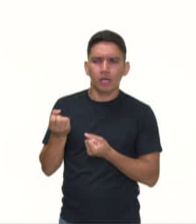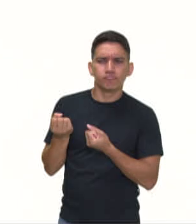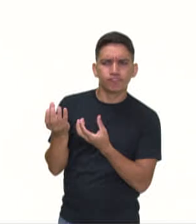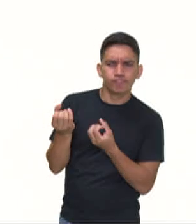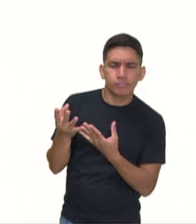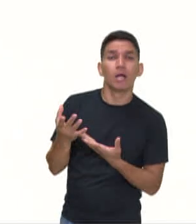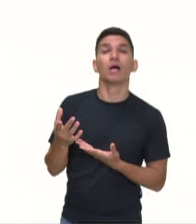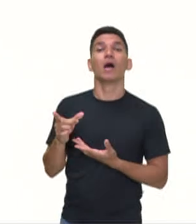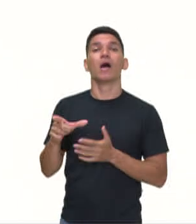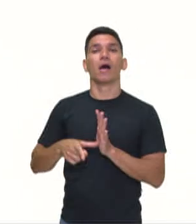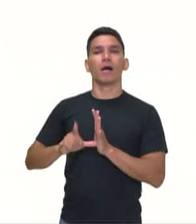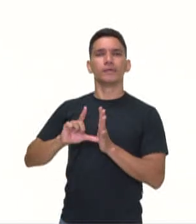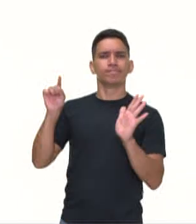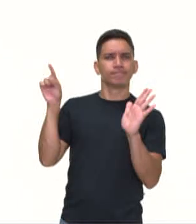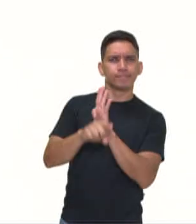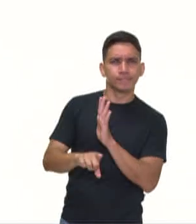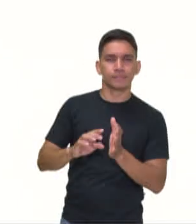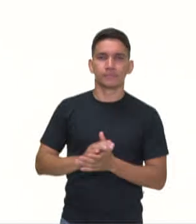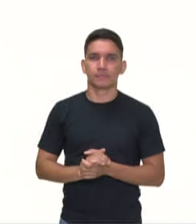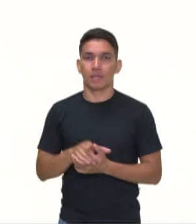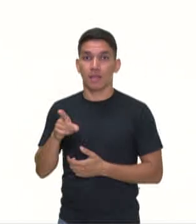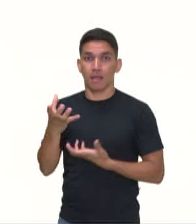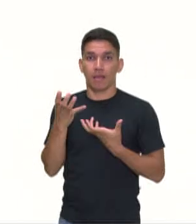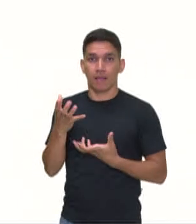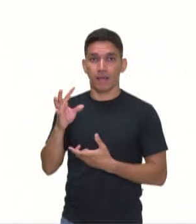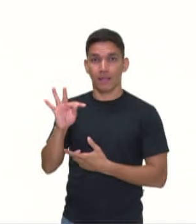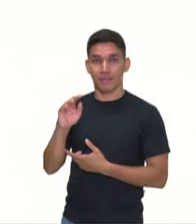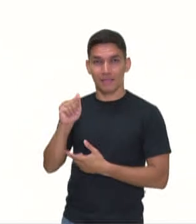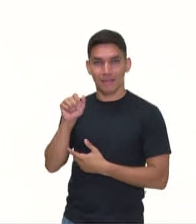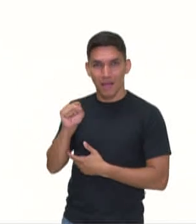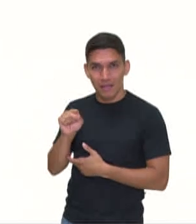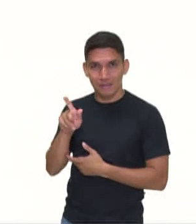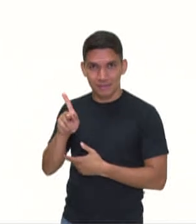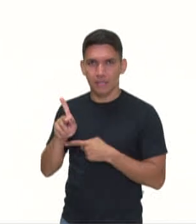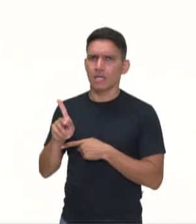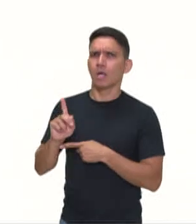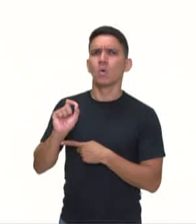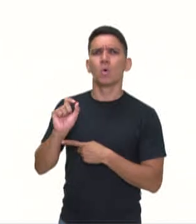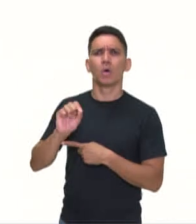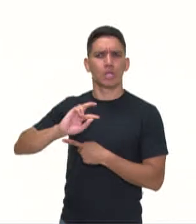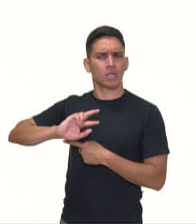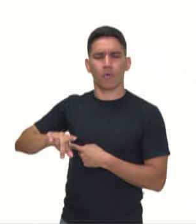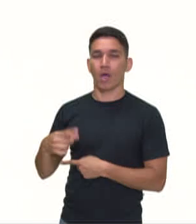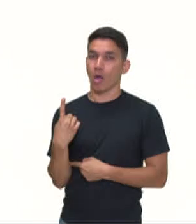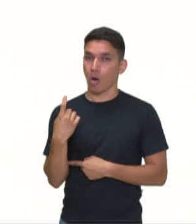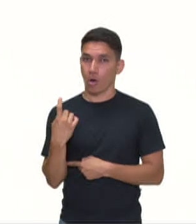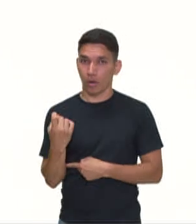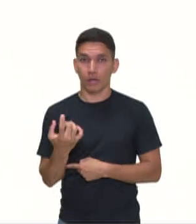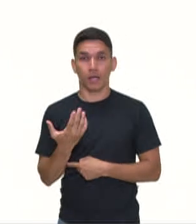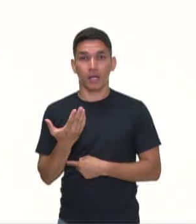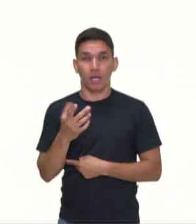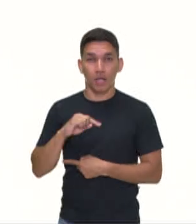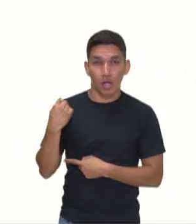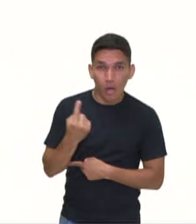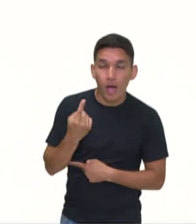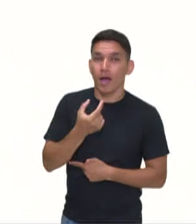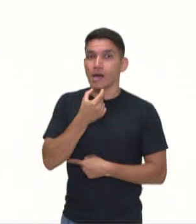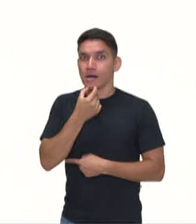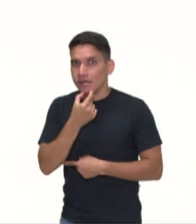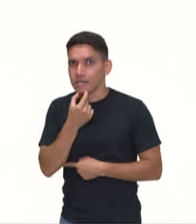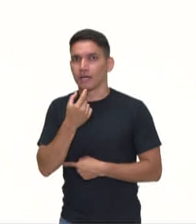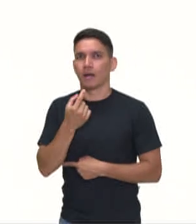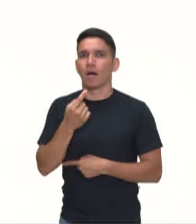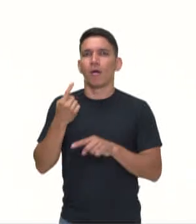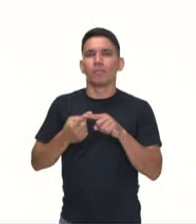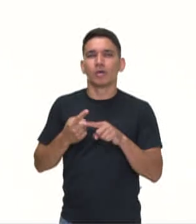to. They want a test that will measure not only how much a student knows about English, but